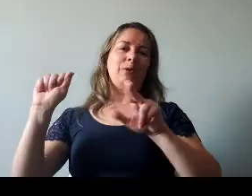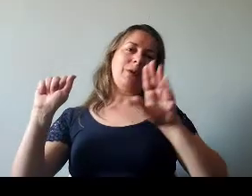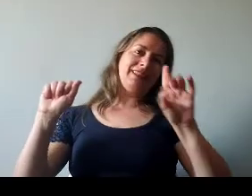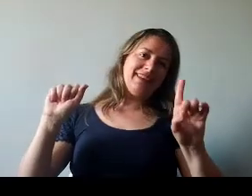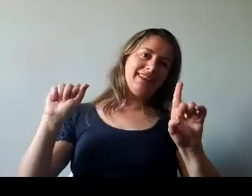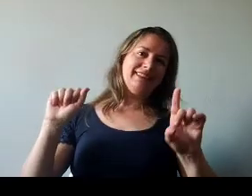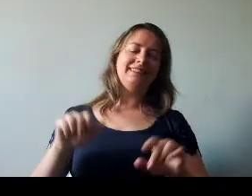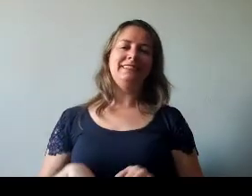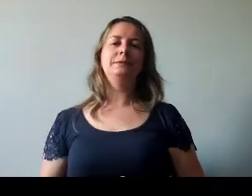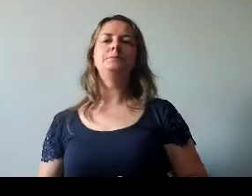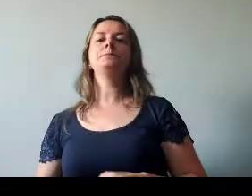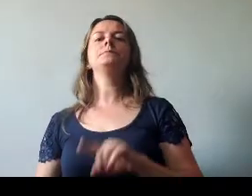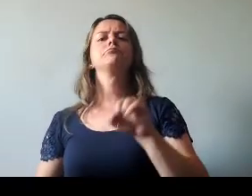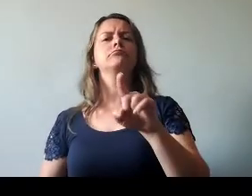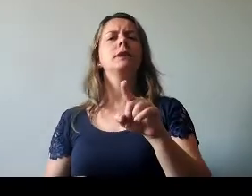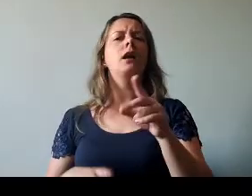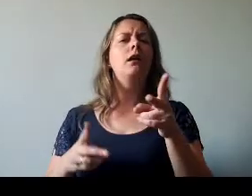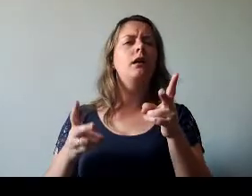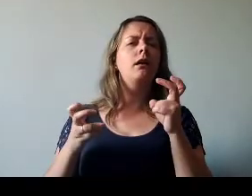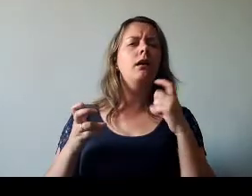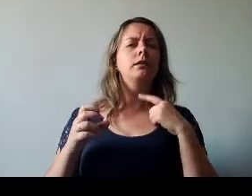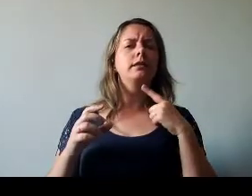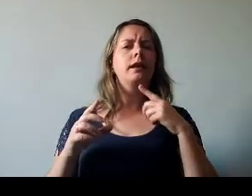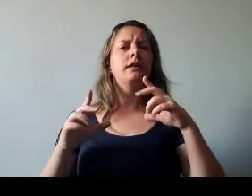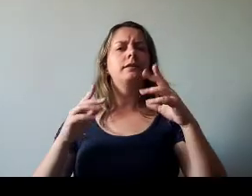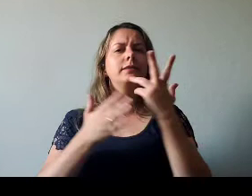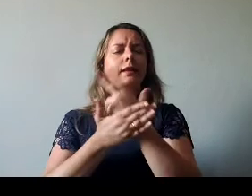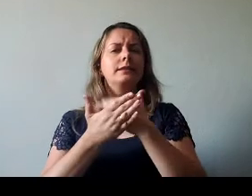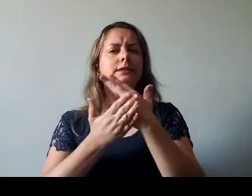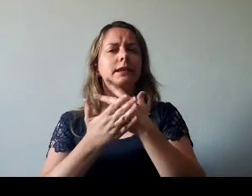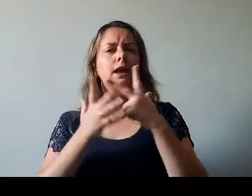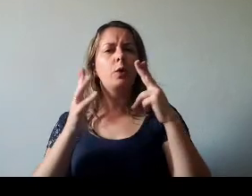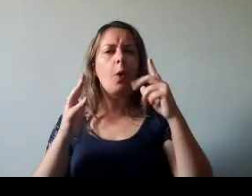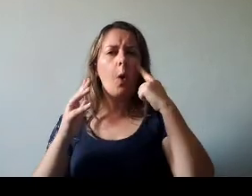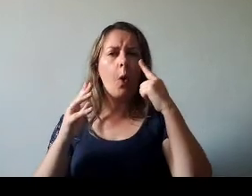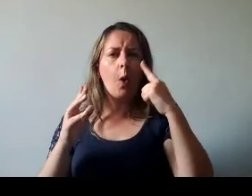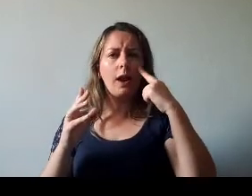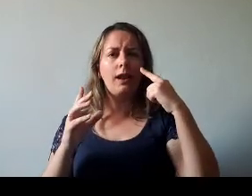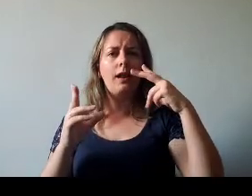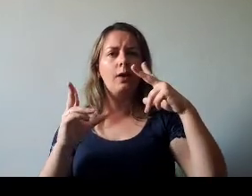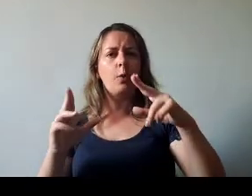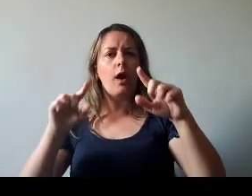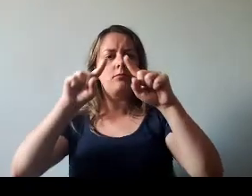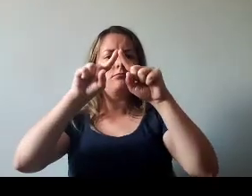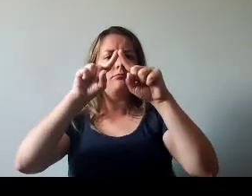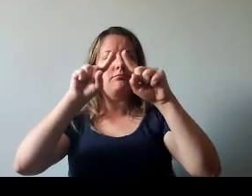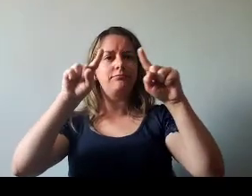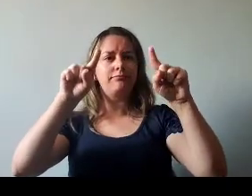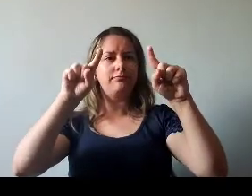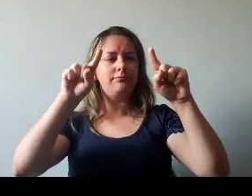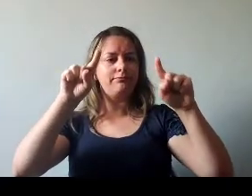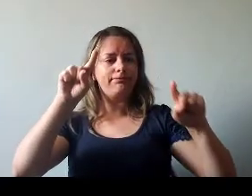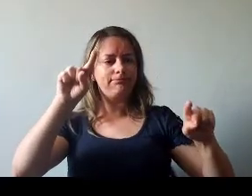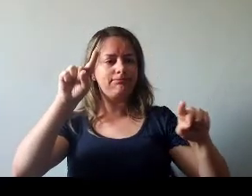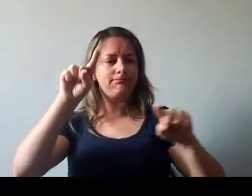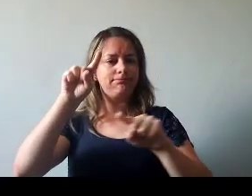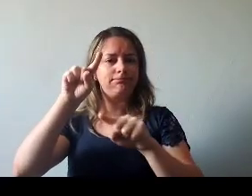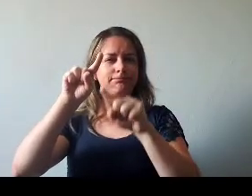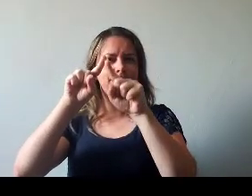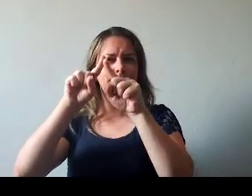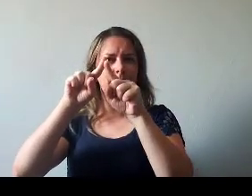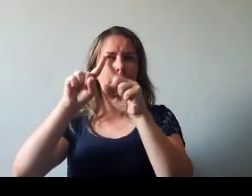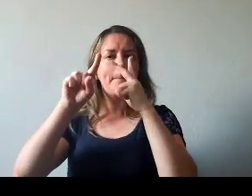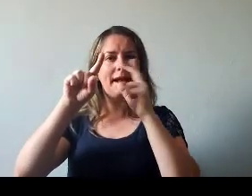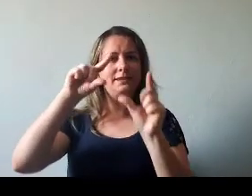geometria vai enxergar um trapézio deitado aqui, né? Ó, a base maior do trapézio estaria aqui, a base menor